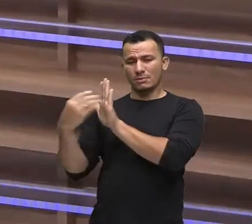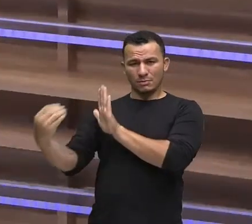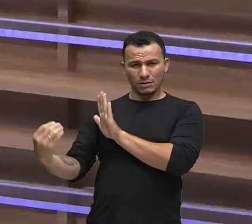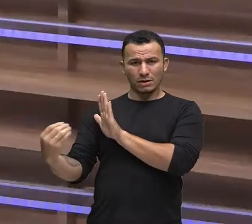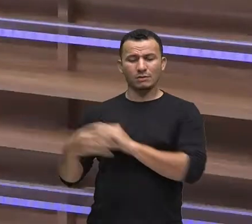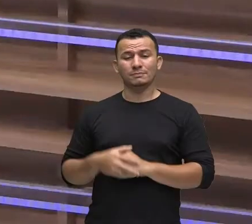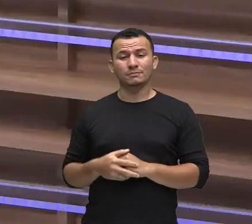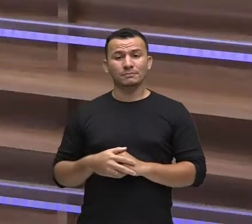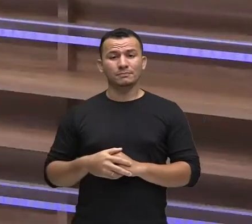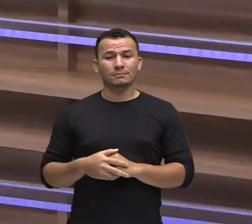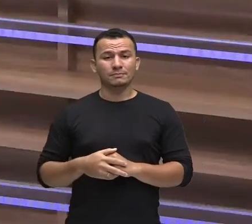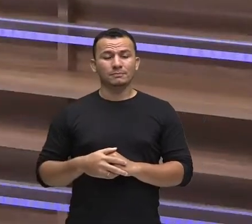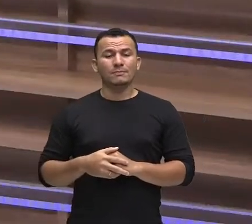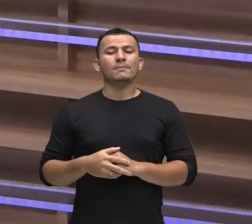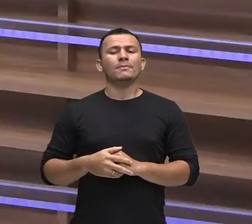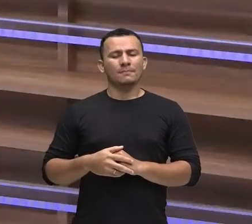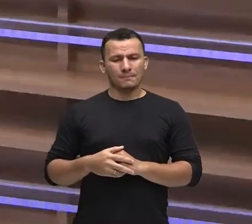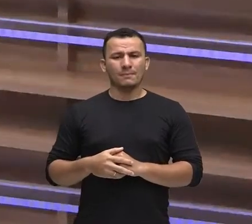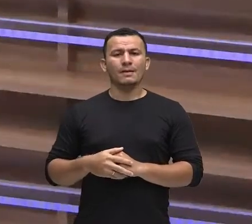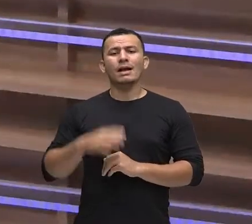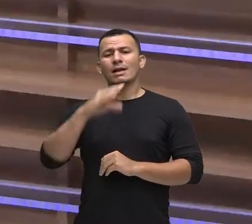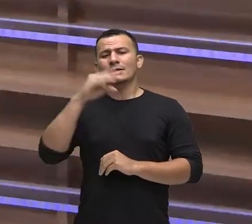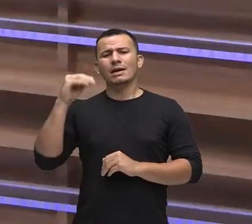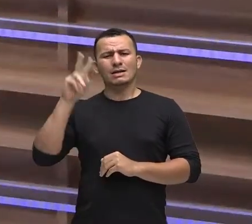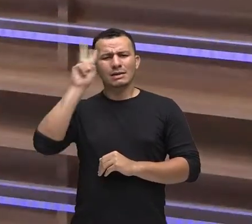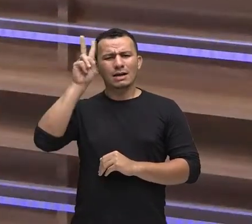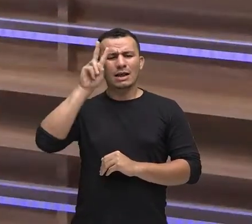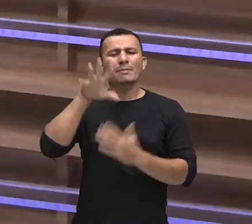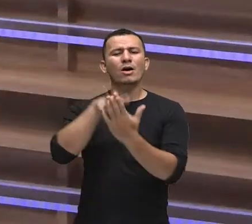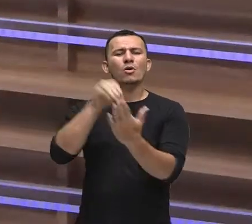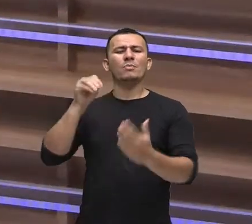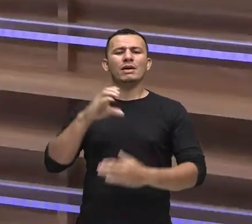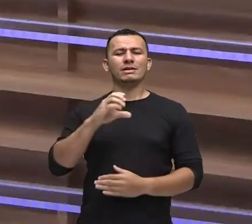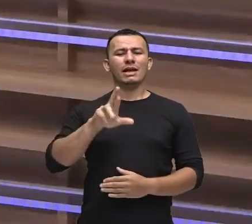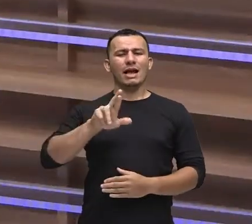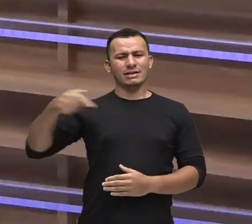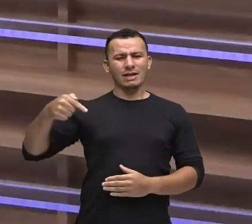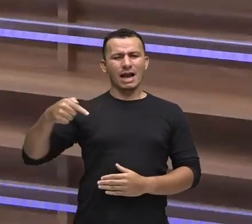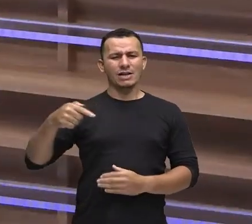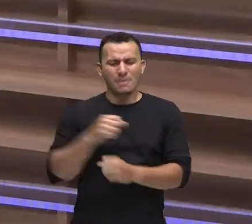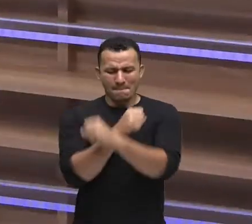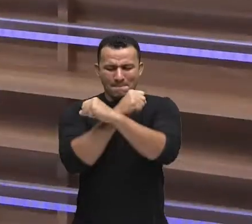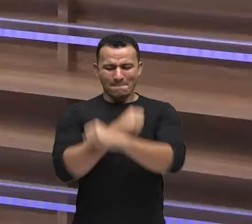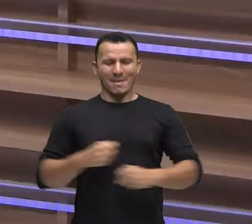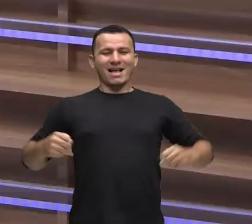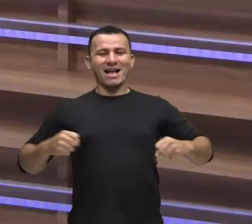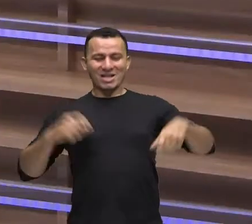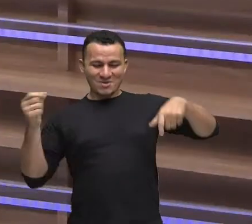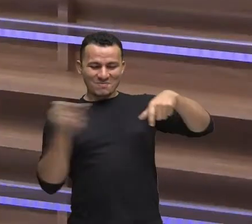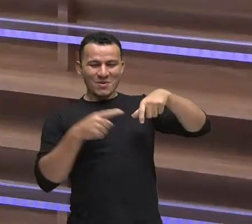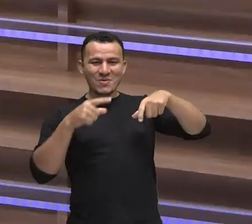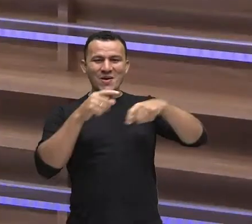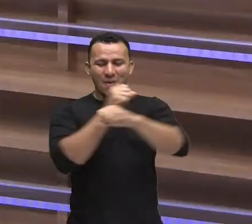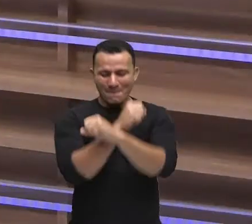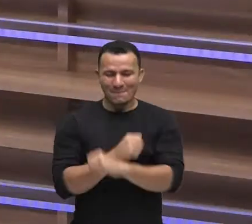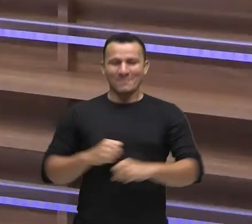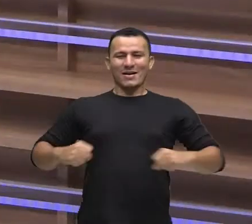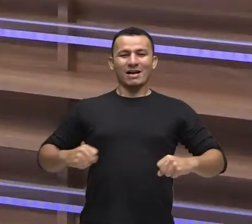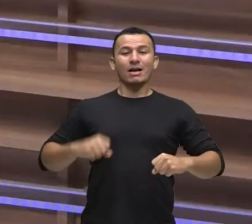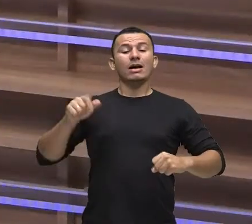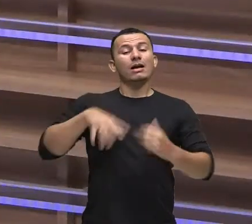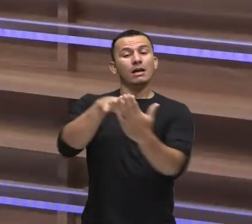dos meninos que jogam bola, nunca fez a postura lá do Cristiano Ronaldo, a pose de poder dele, né? Então eles são